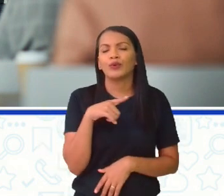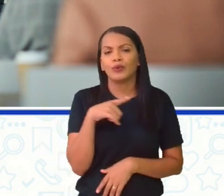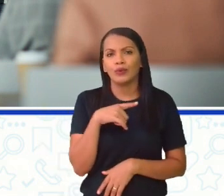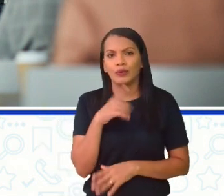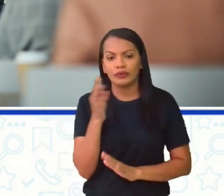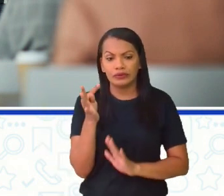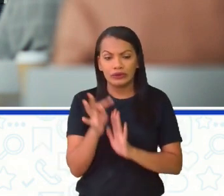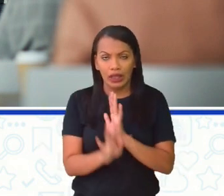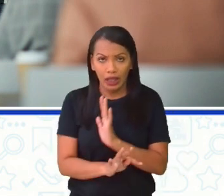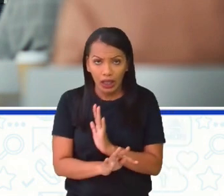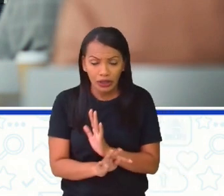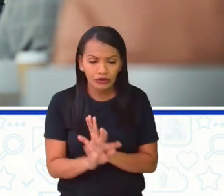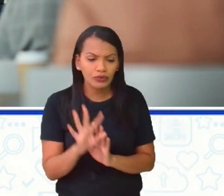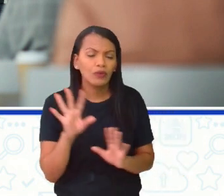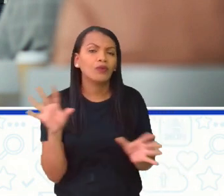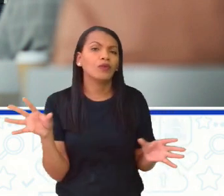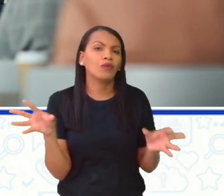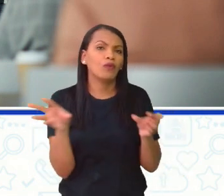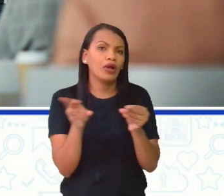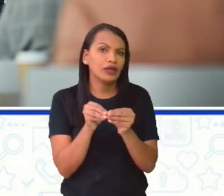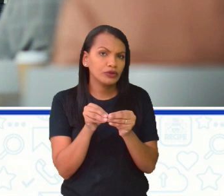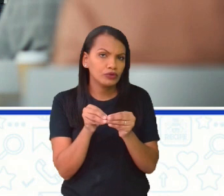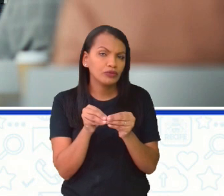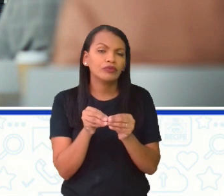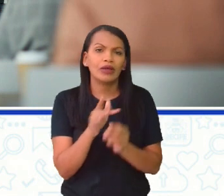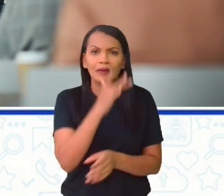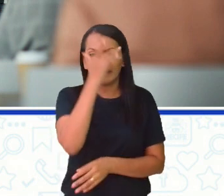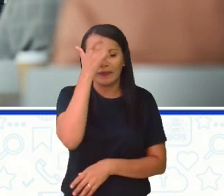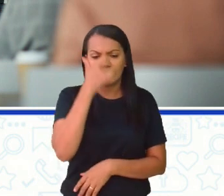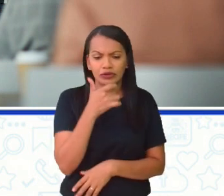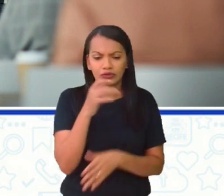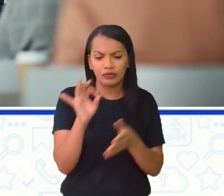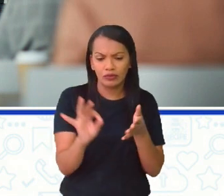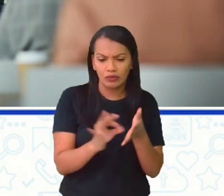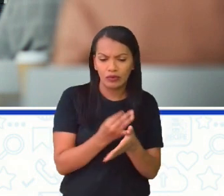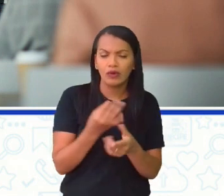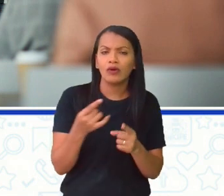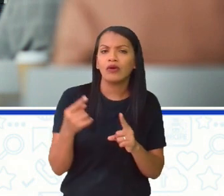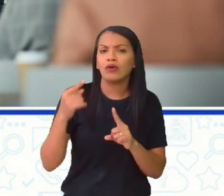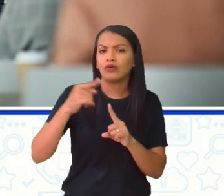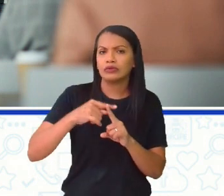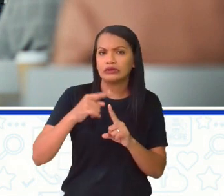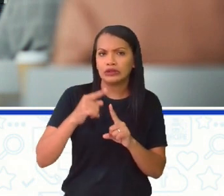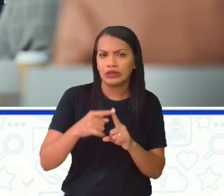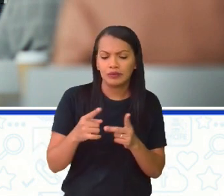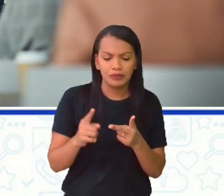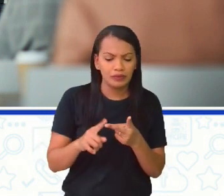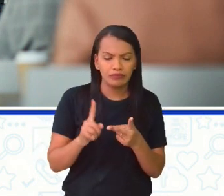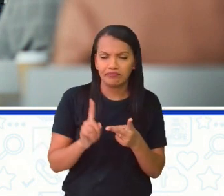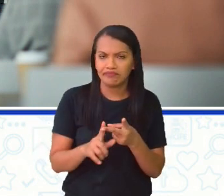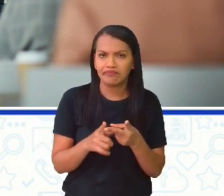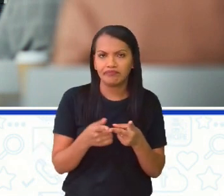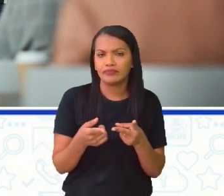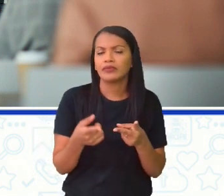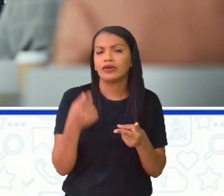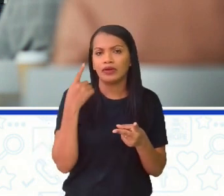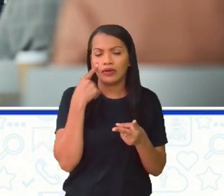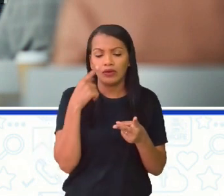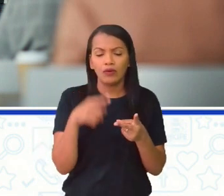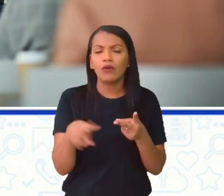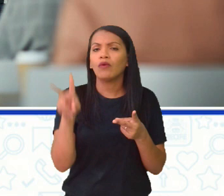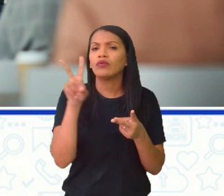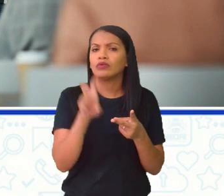literário, um resumo sobre o autor, o estilo, a obra e